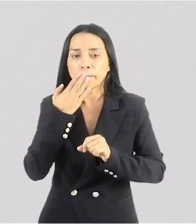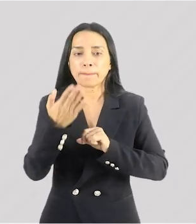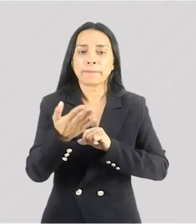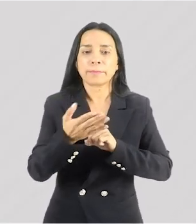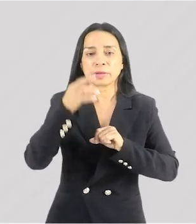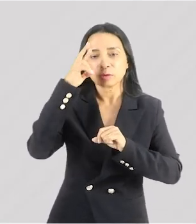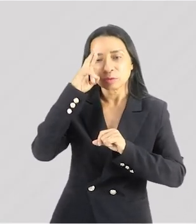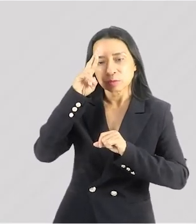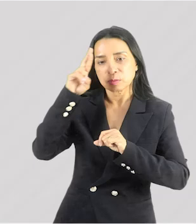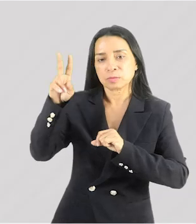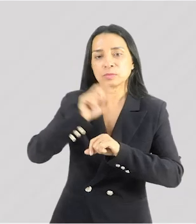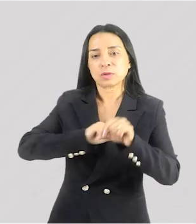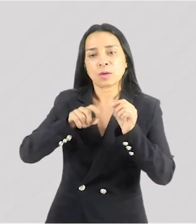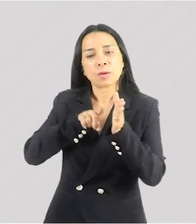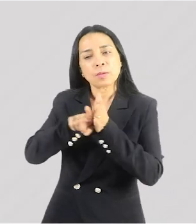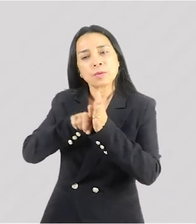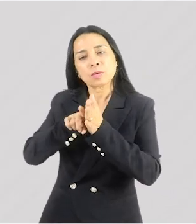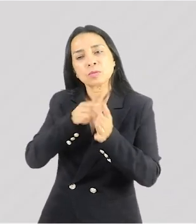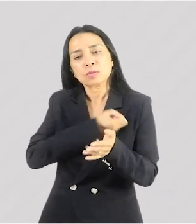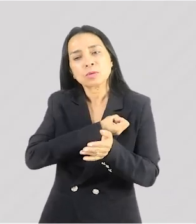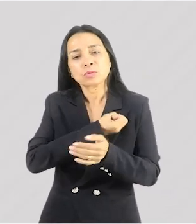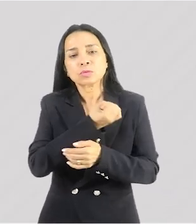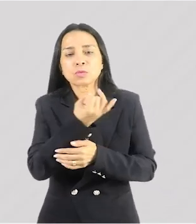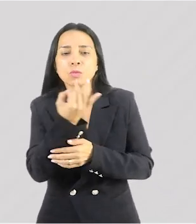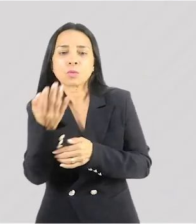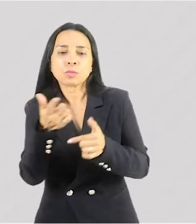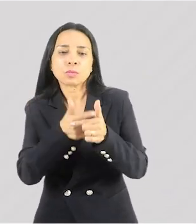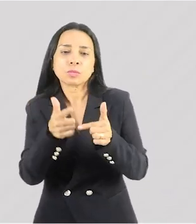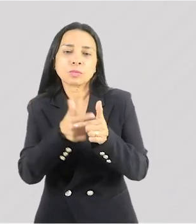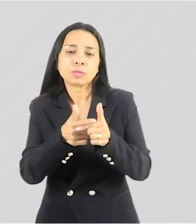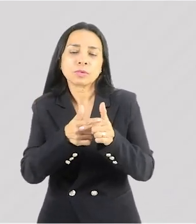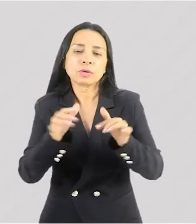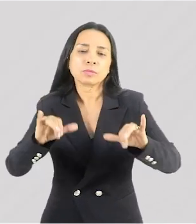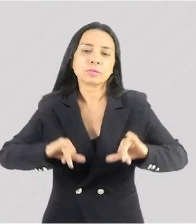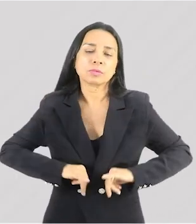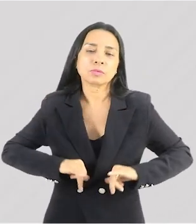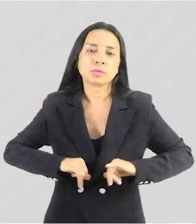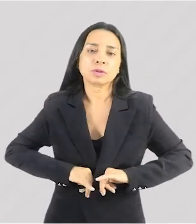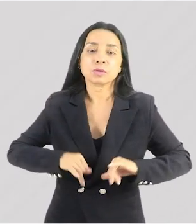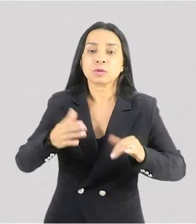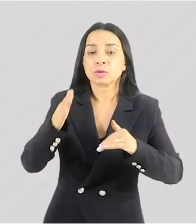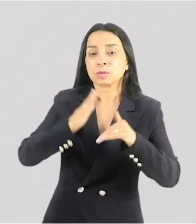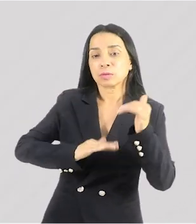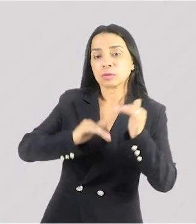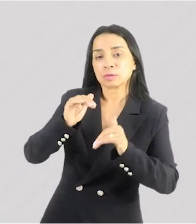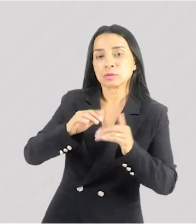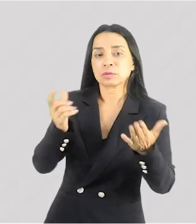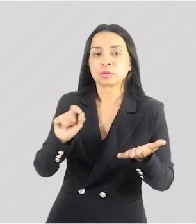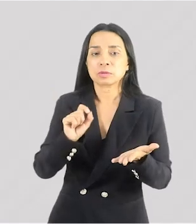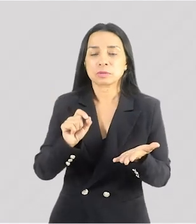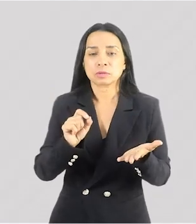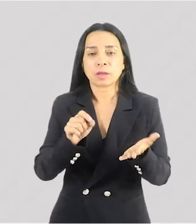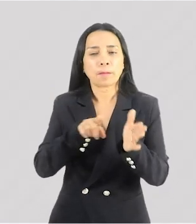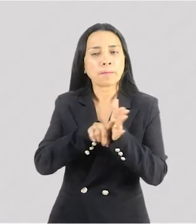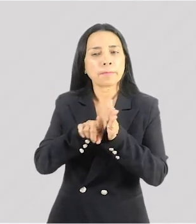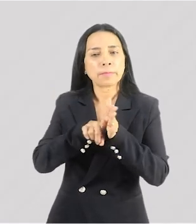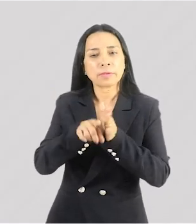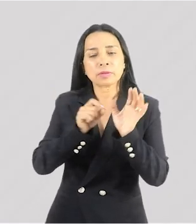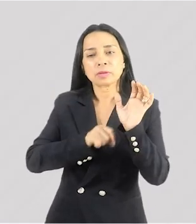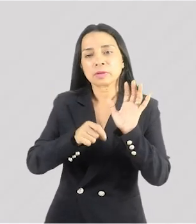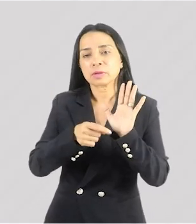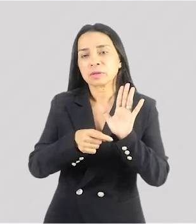uma pesquisa do número de acidentes sofridos por funcionários.